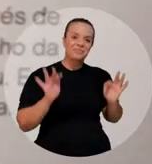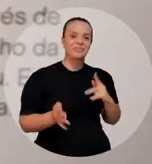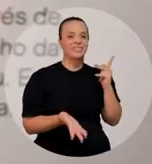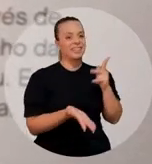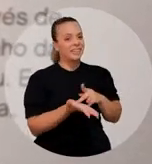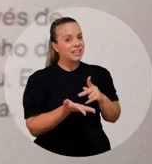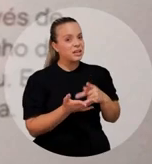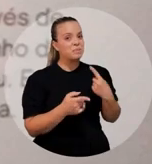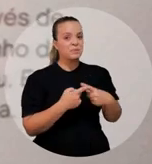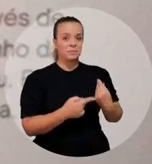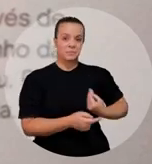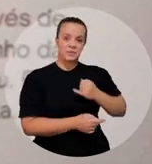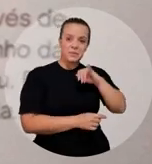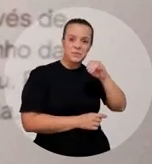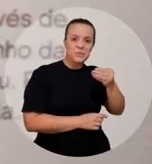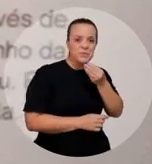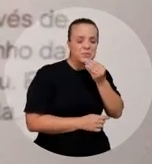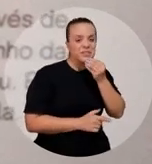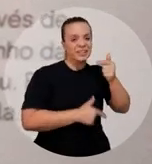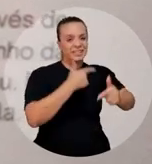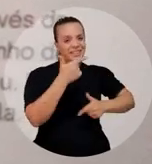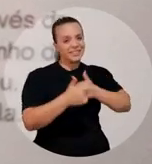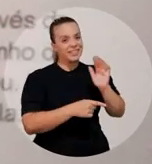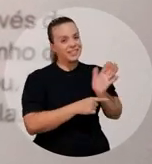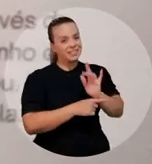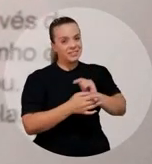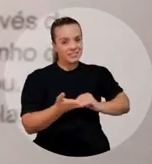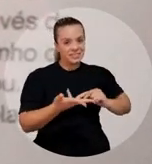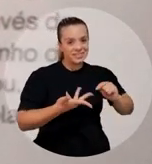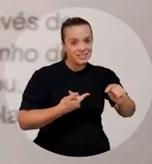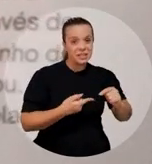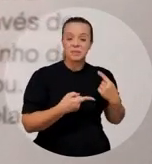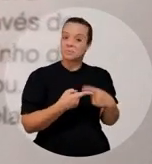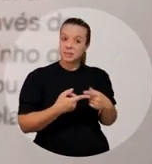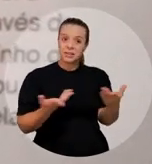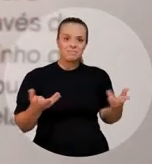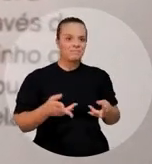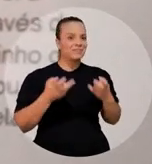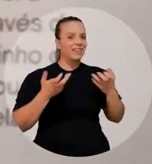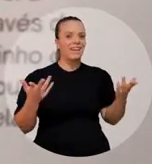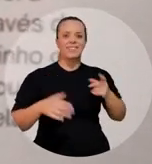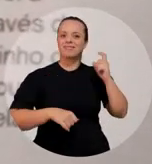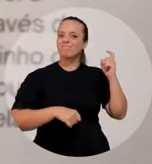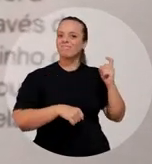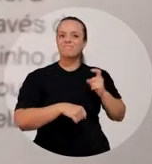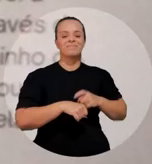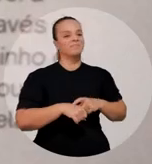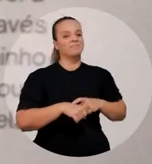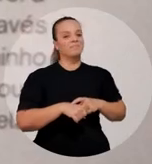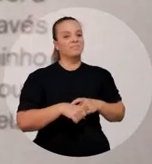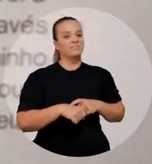de verdade, assim, pelas oportunidades desses filmes. Que eu vejo que agora é a hora,